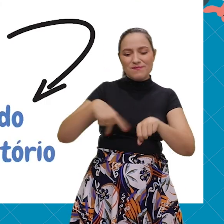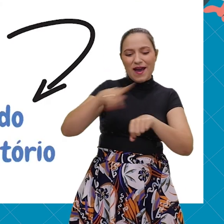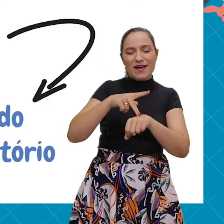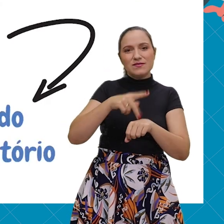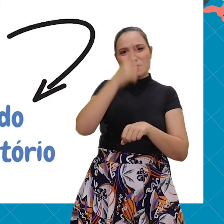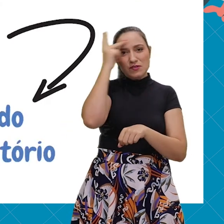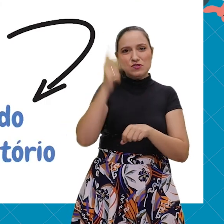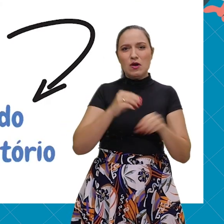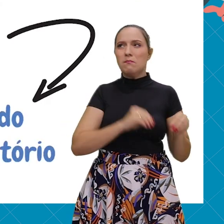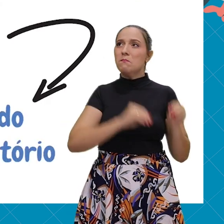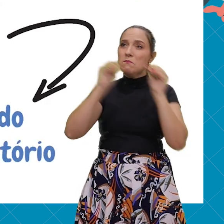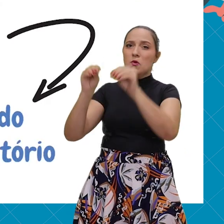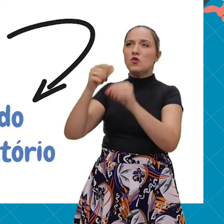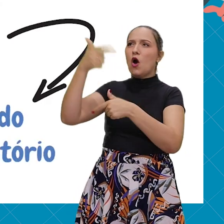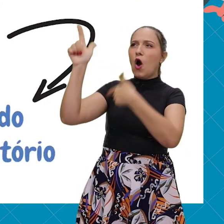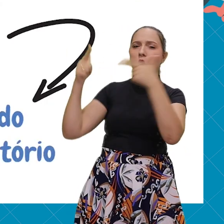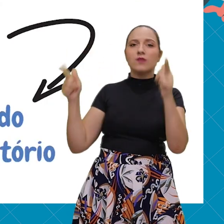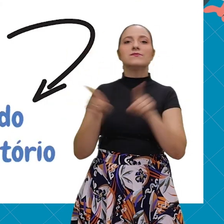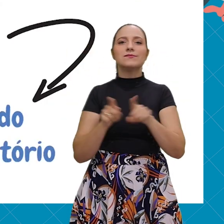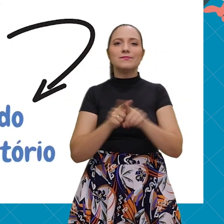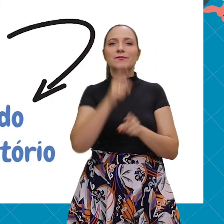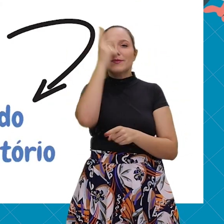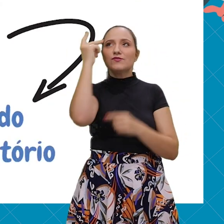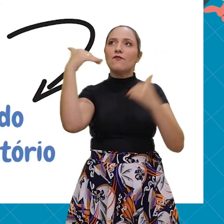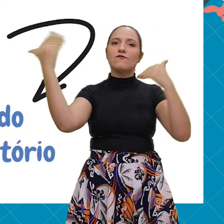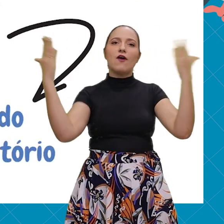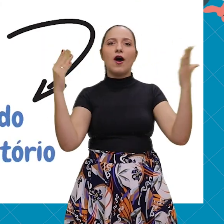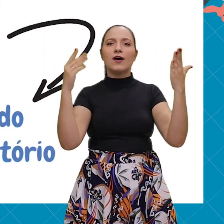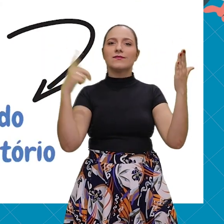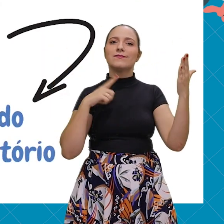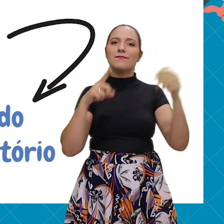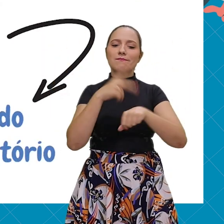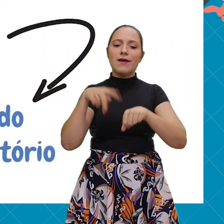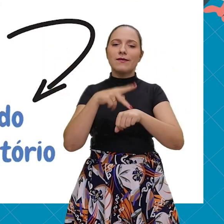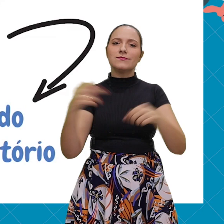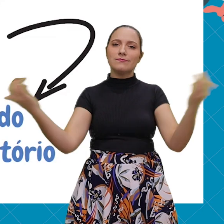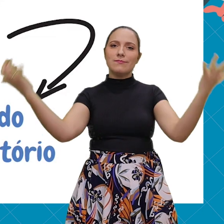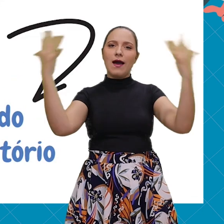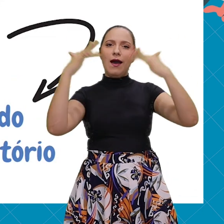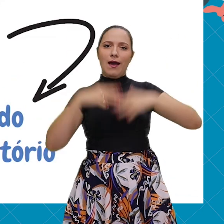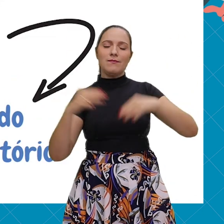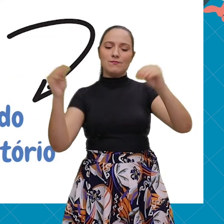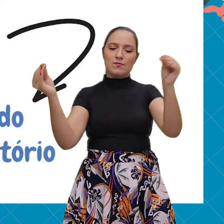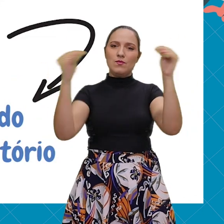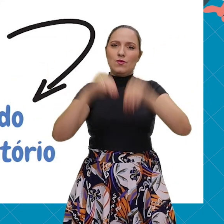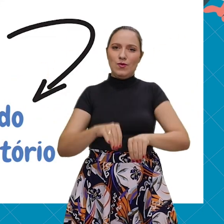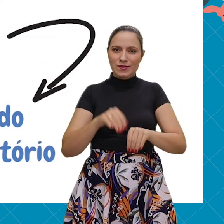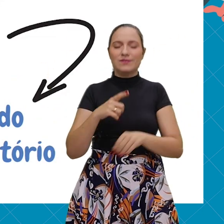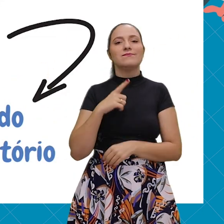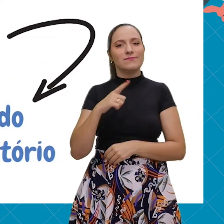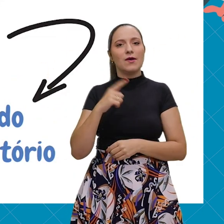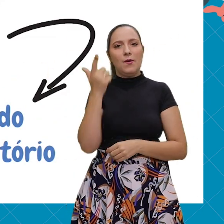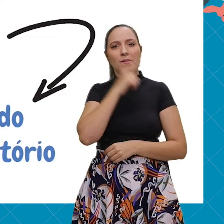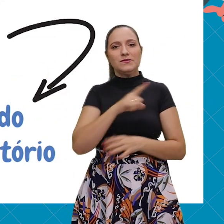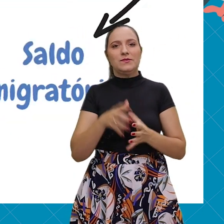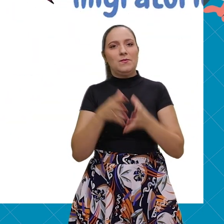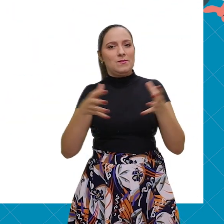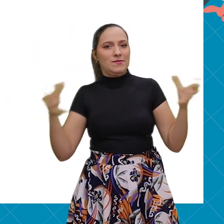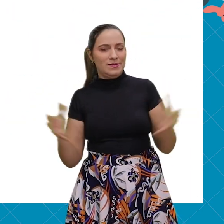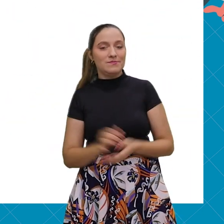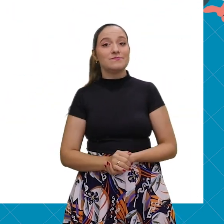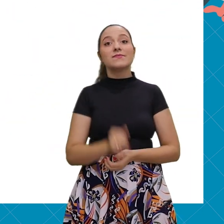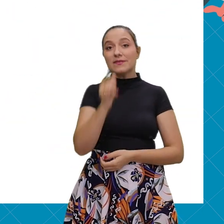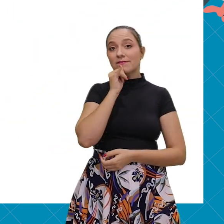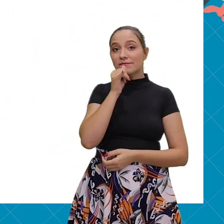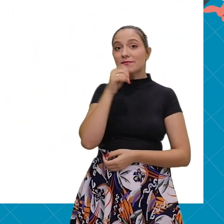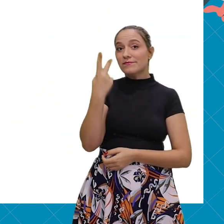deixam o país e o número de pessoas que entram no país. Quando esse saldo é positivo, igualmente a população tende a aumentar. Inclusive foi isso